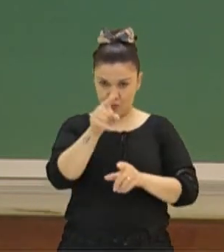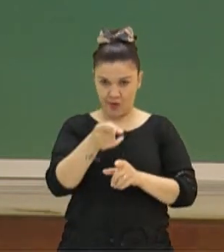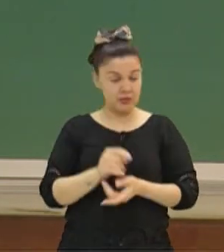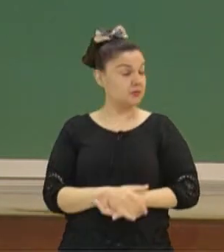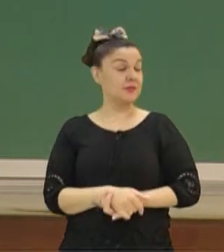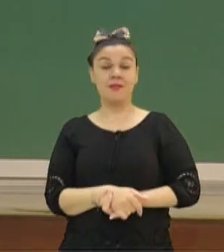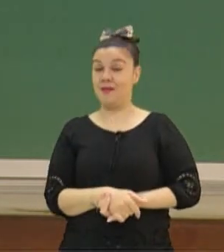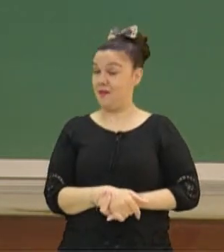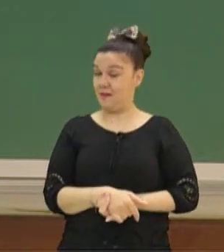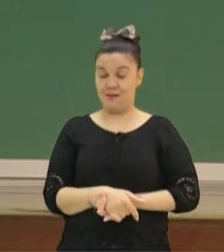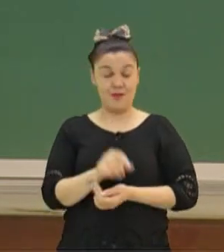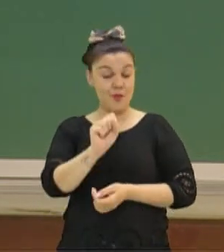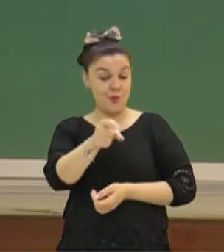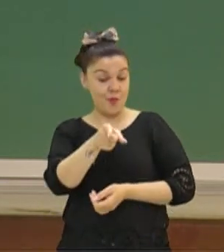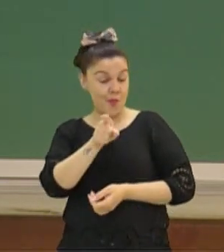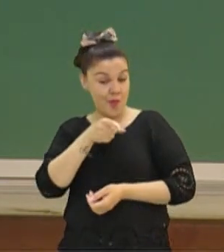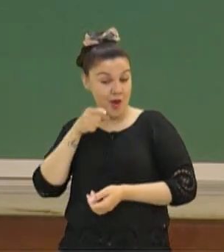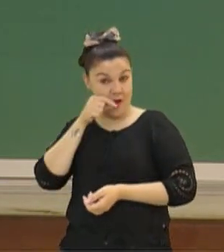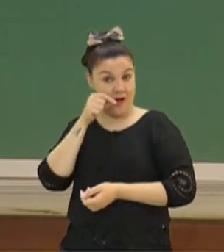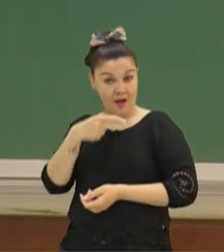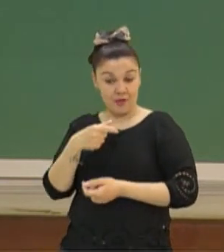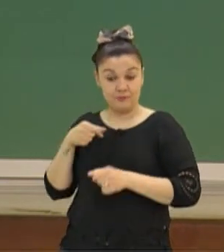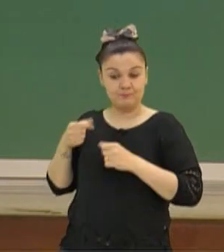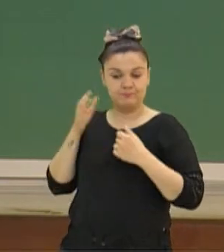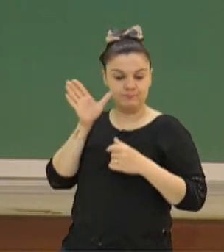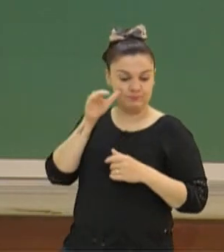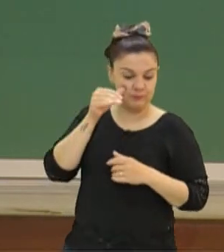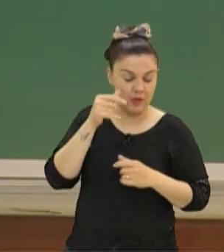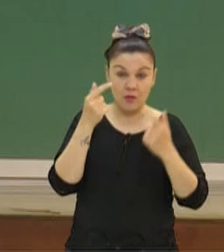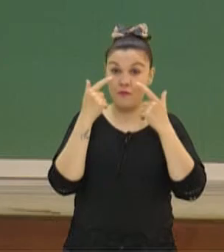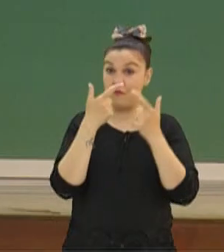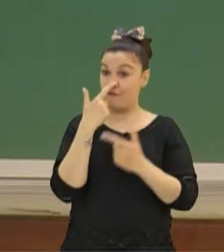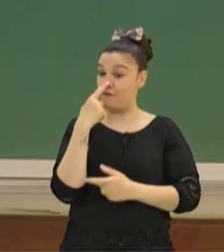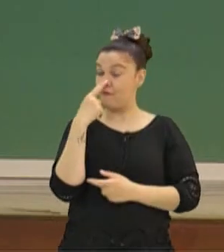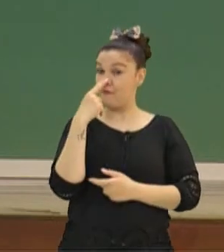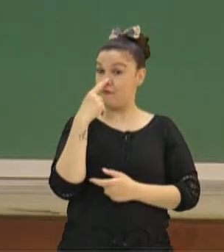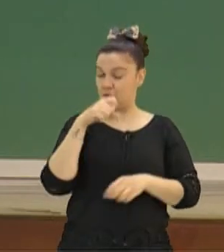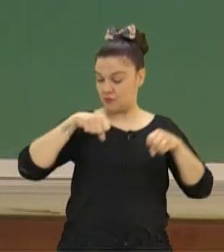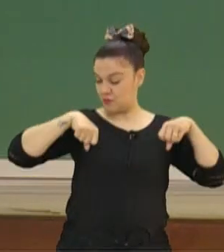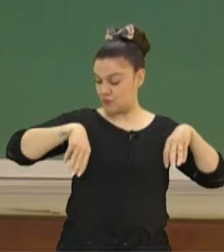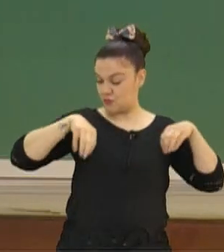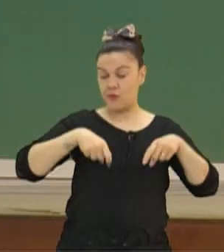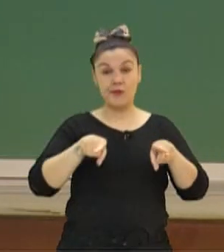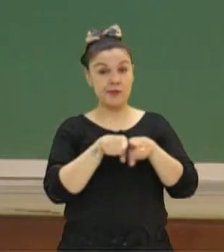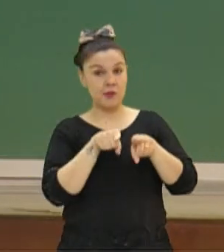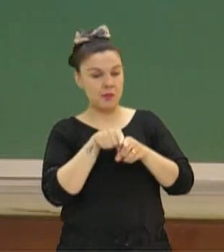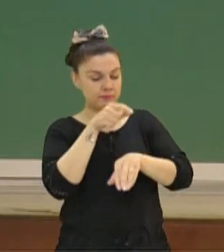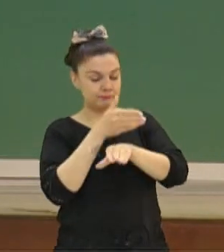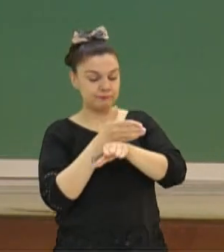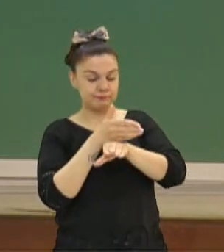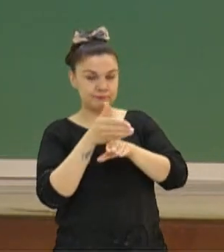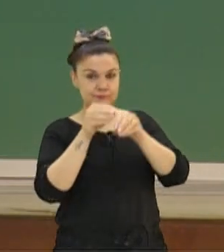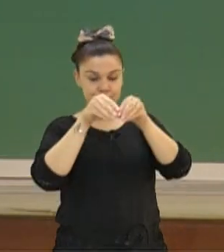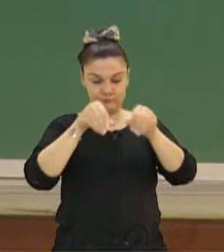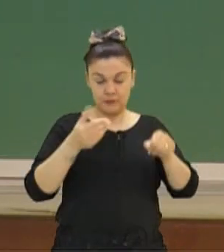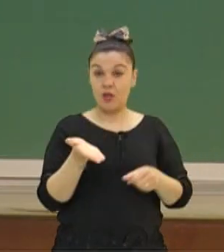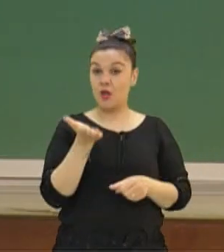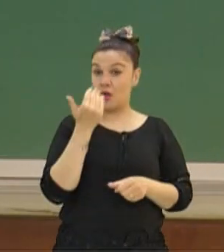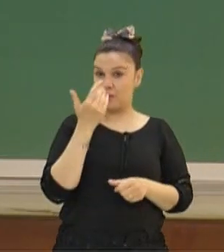foi atraído tanto pelo suor e pelo trigo, que aí poderia ser alimento para ele. Então,